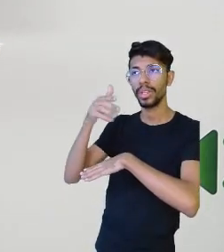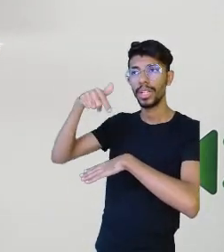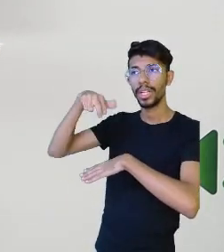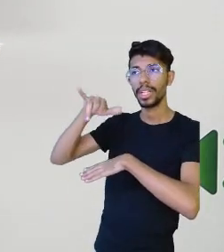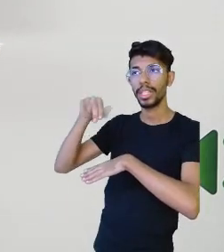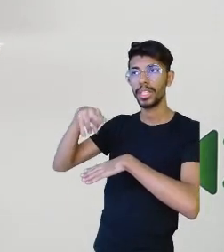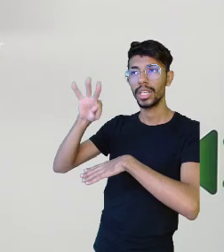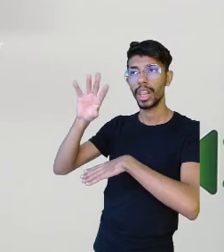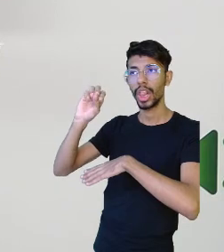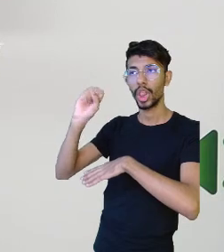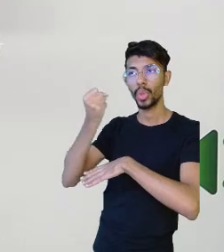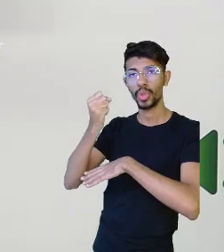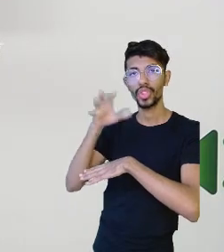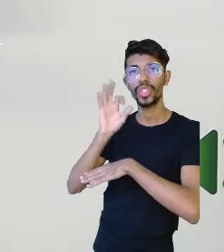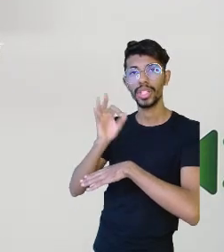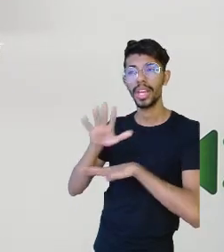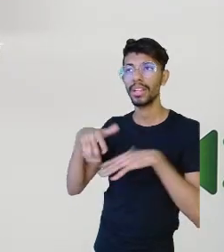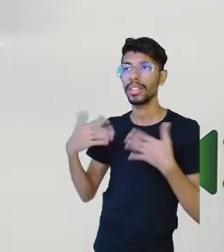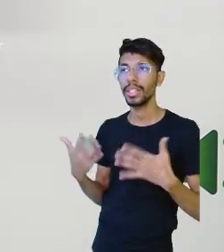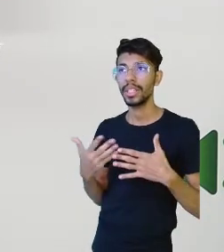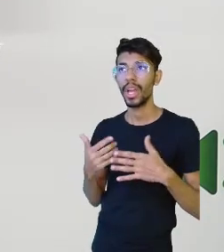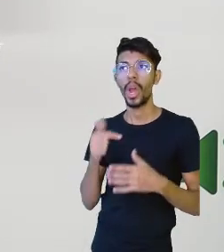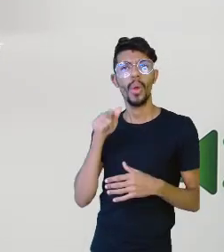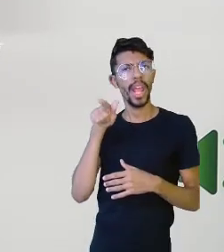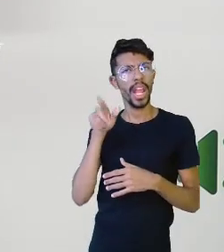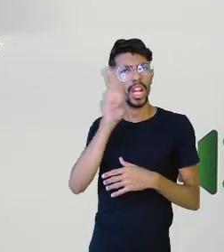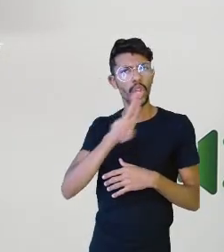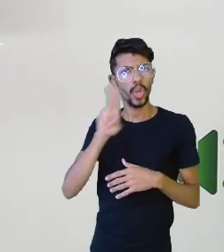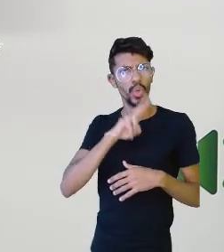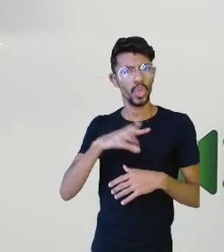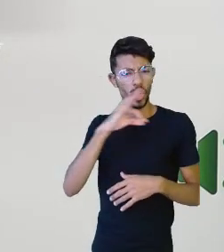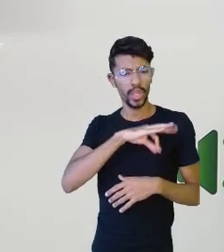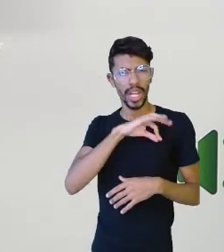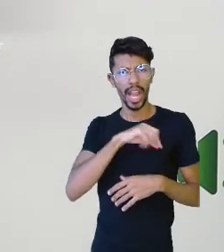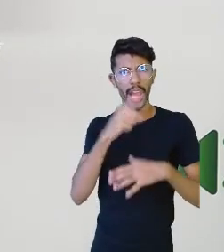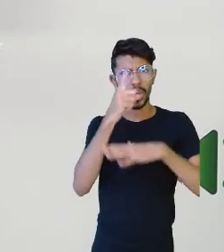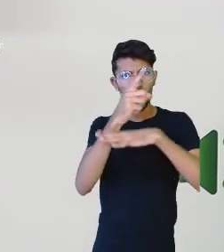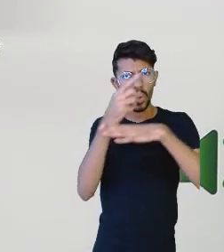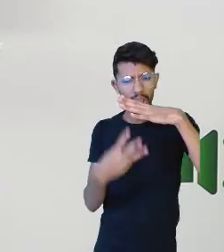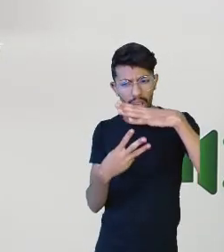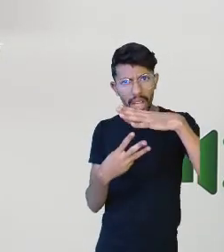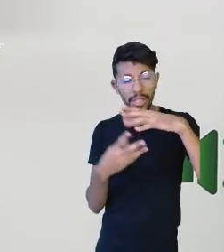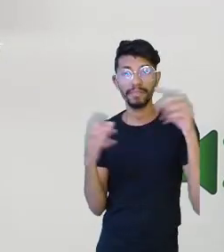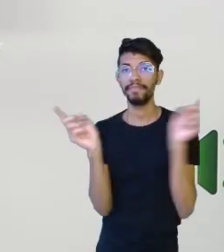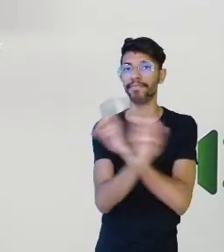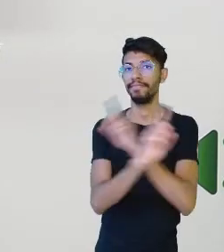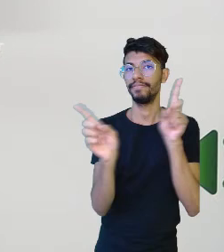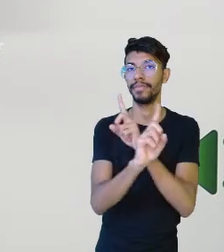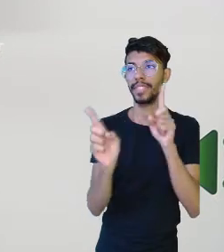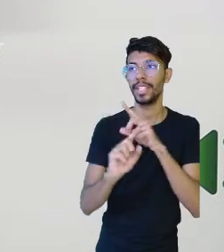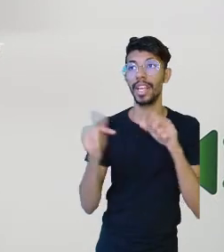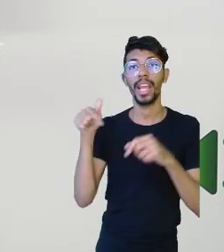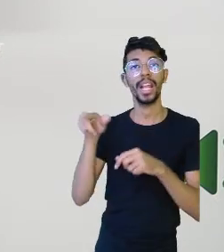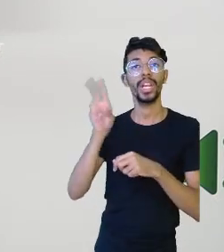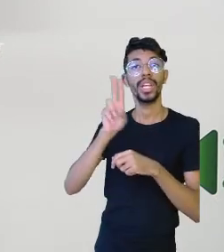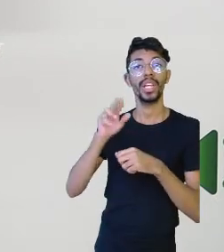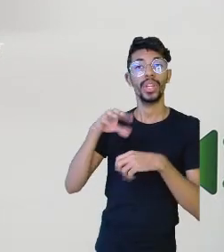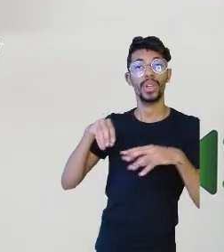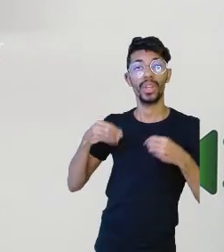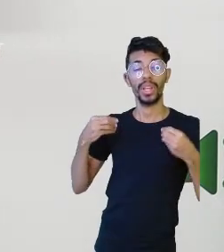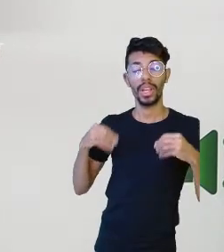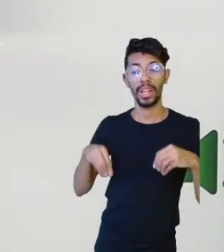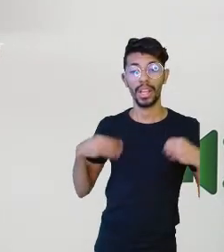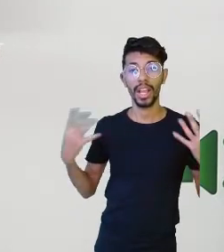Ele gastou 1/3 do salário? Não, quinto ano. Ele gastou